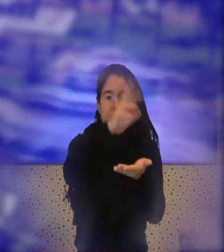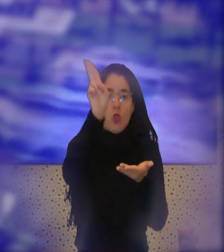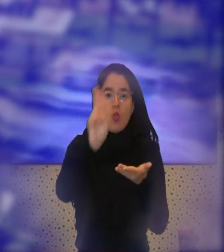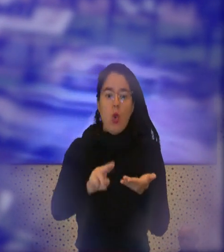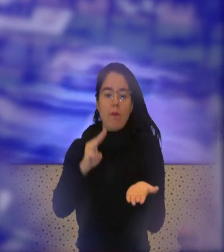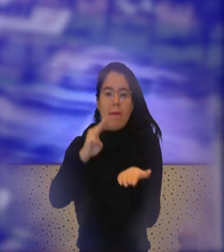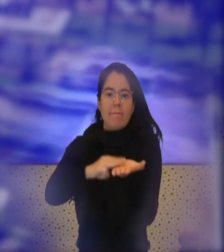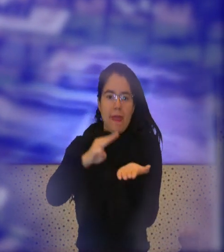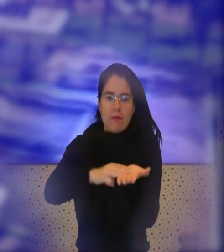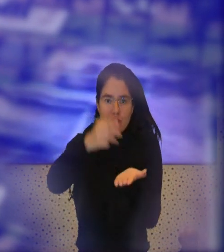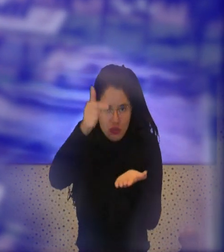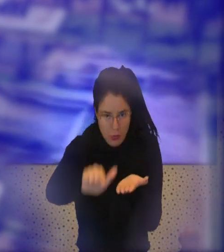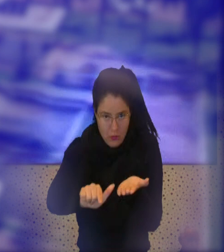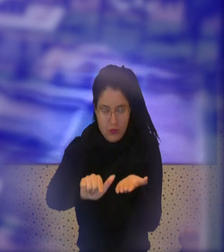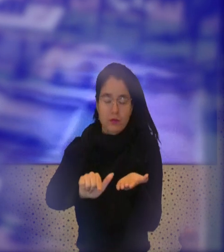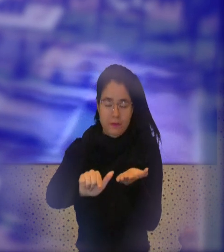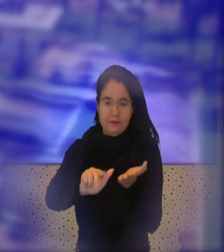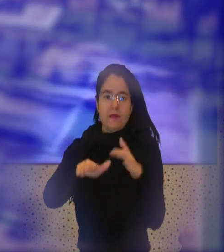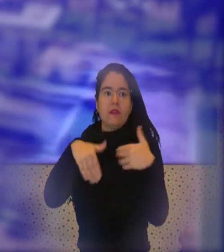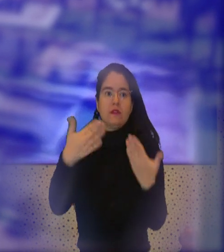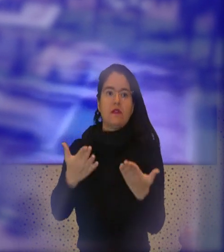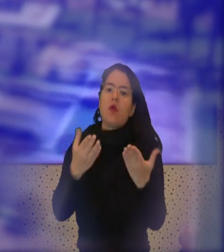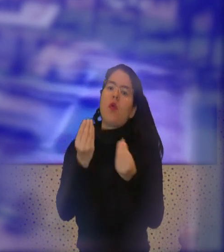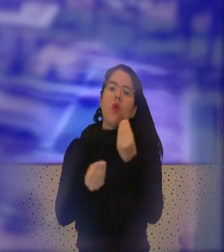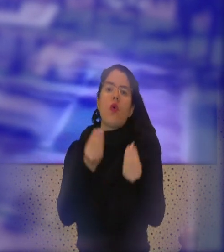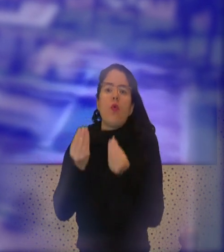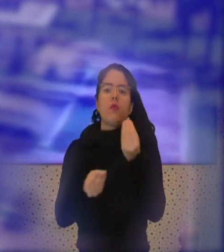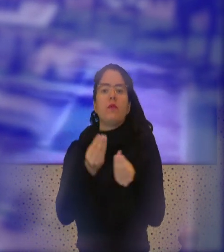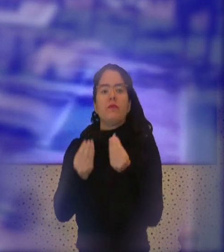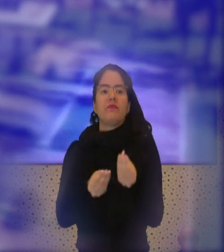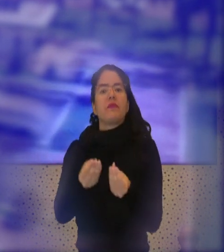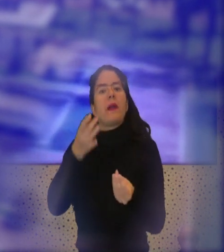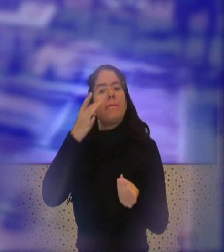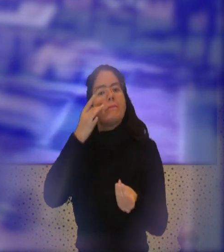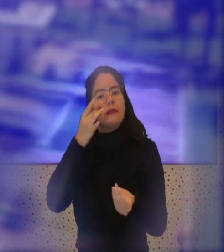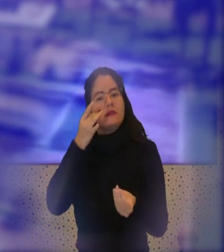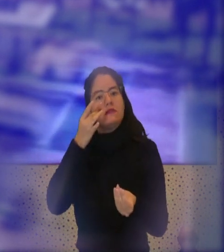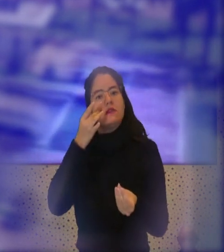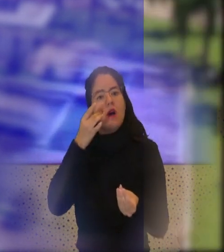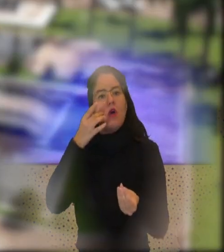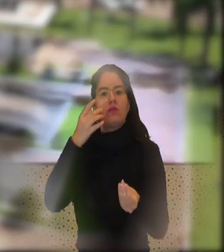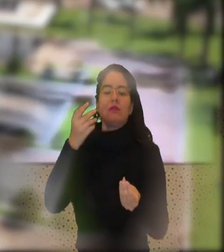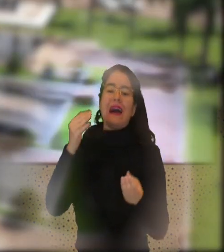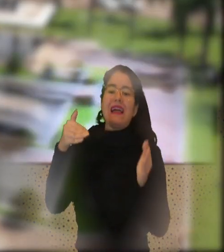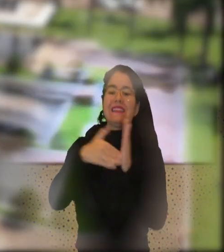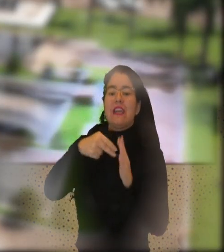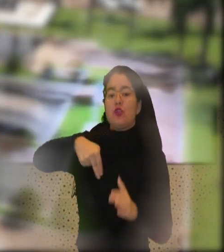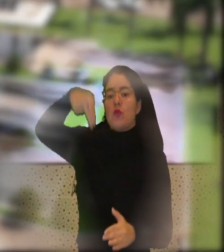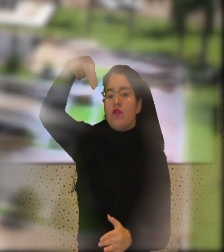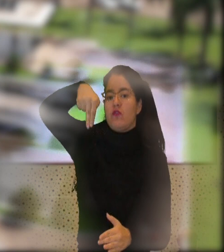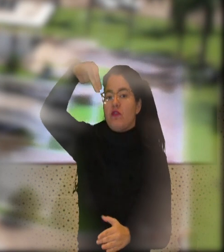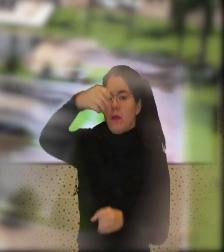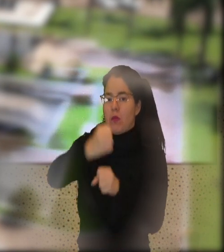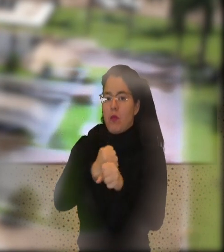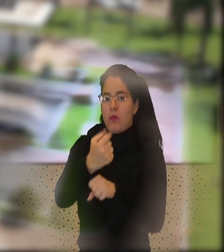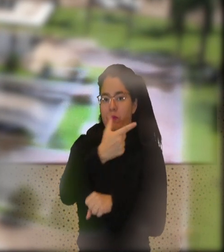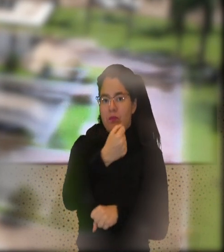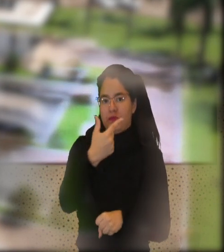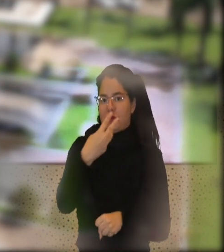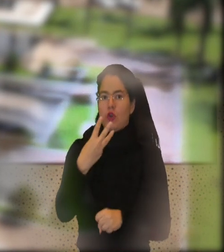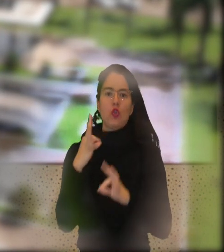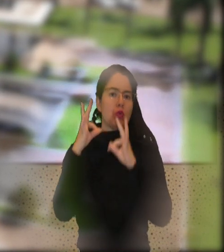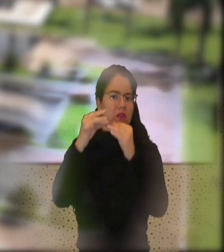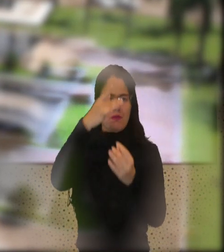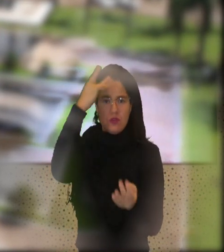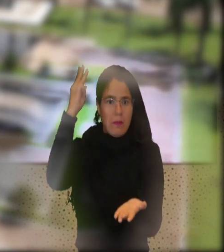O procedimento será feito pessoalmente, de forma individual, até novembro deste ano. Todos os membros devem preencher